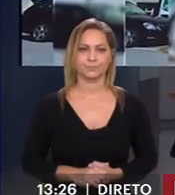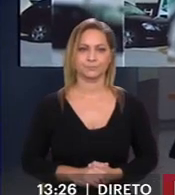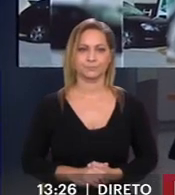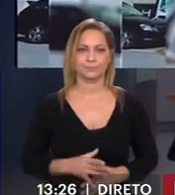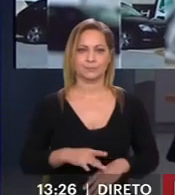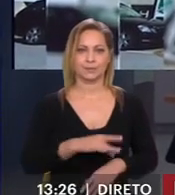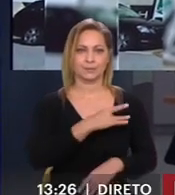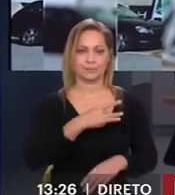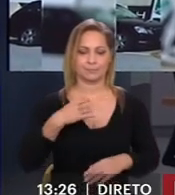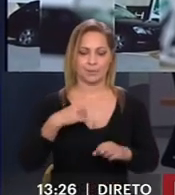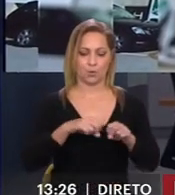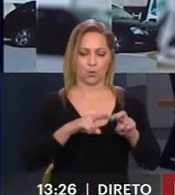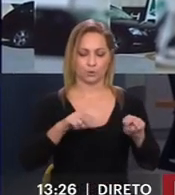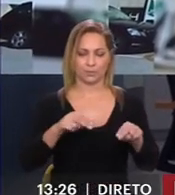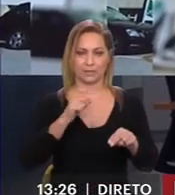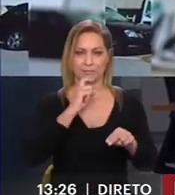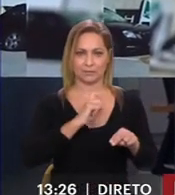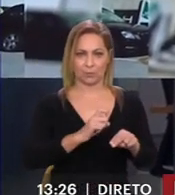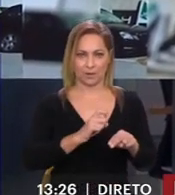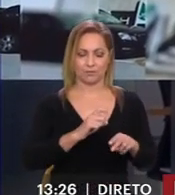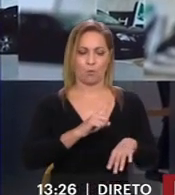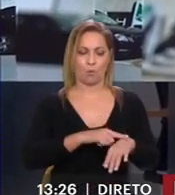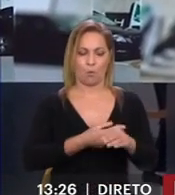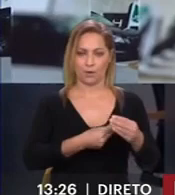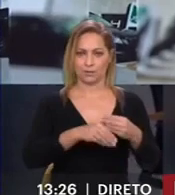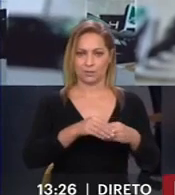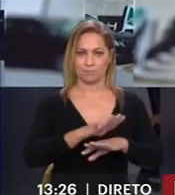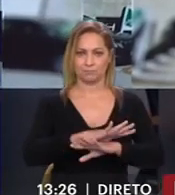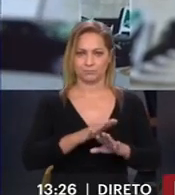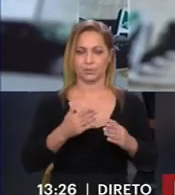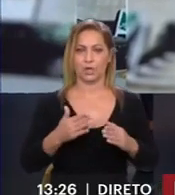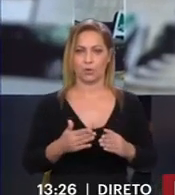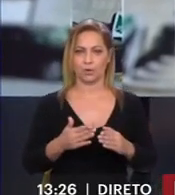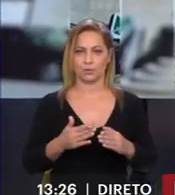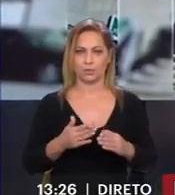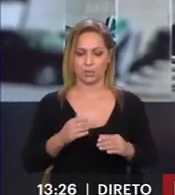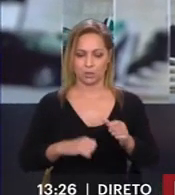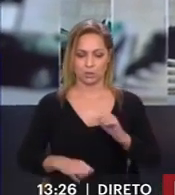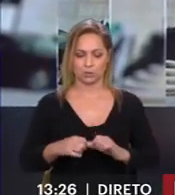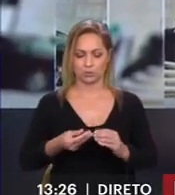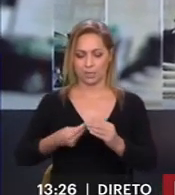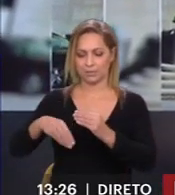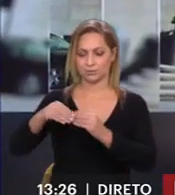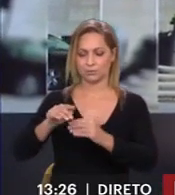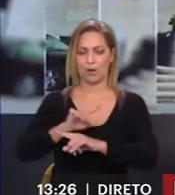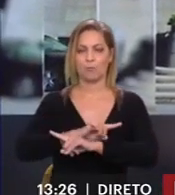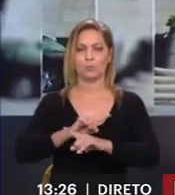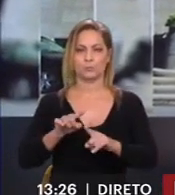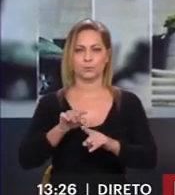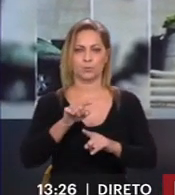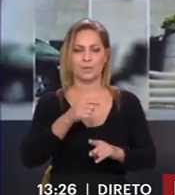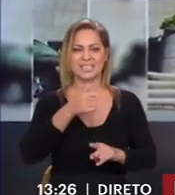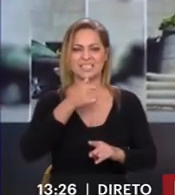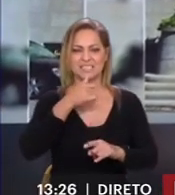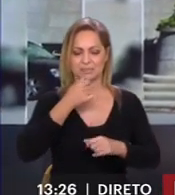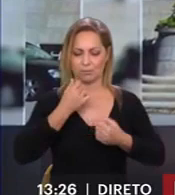Os médicos do Hospital da Guarda, que deixaram de fazer horas extraordinárias, estão agora impedidos de fazer cirurgia adicional. Uma posição de força